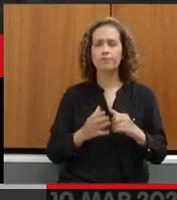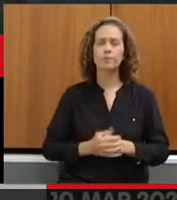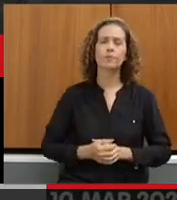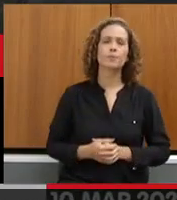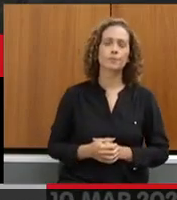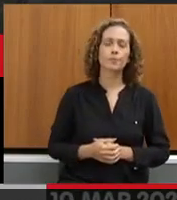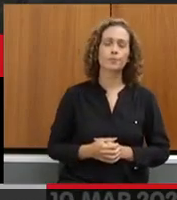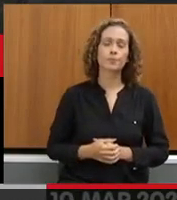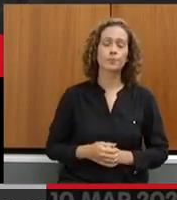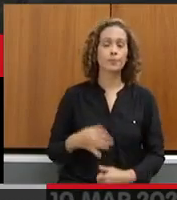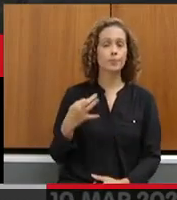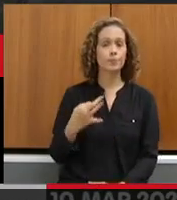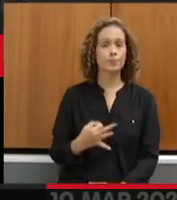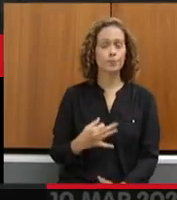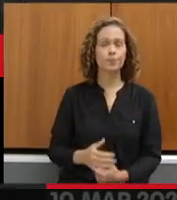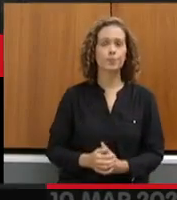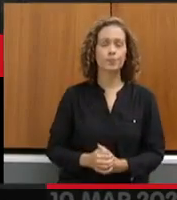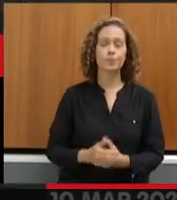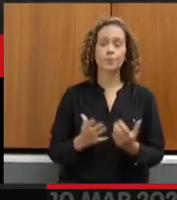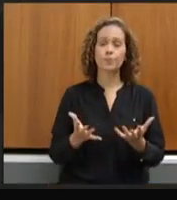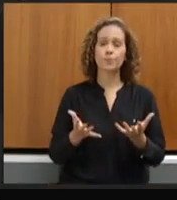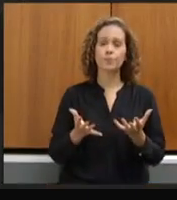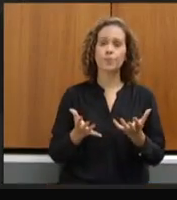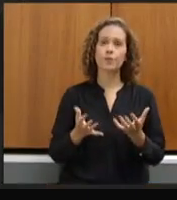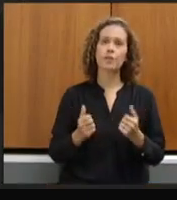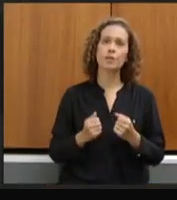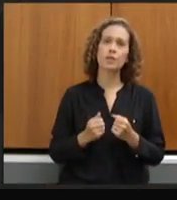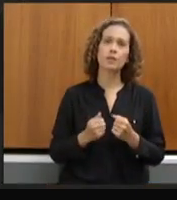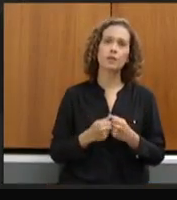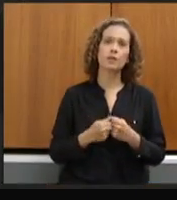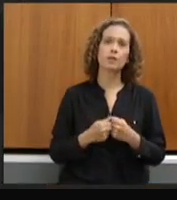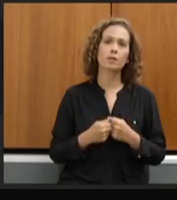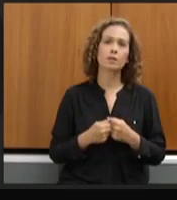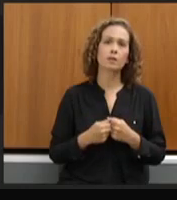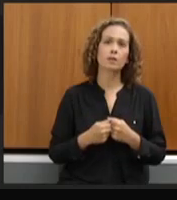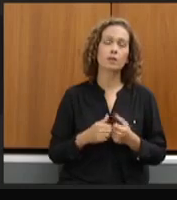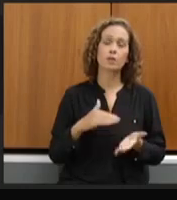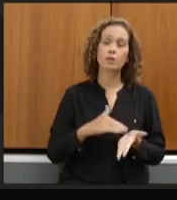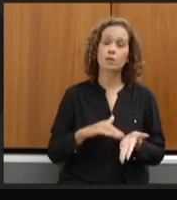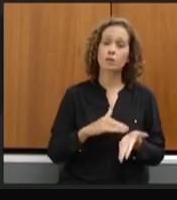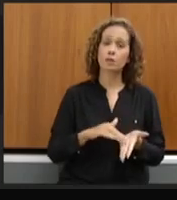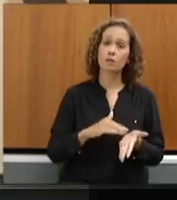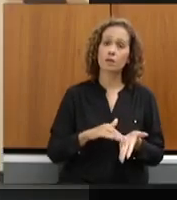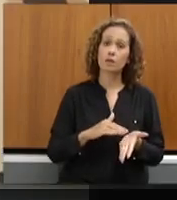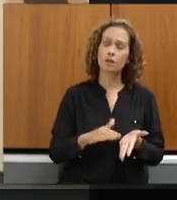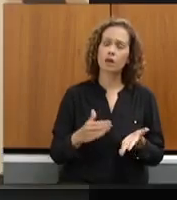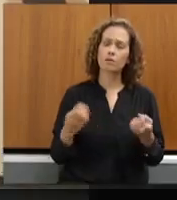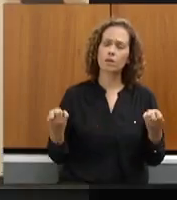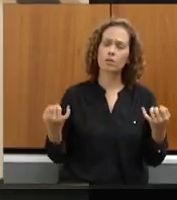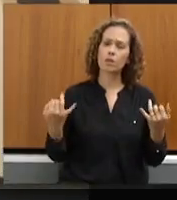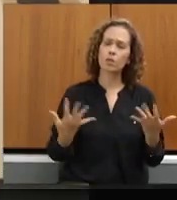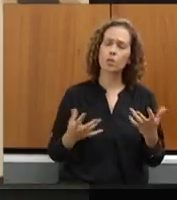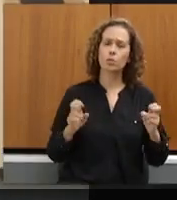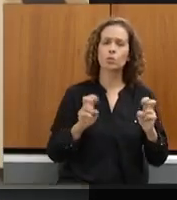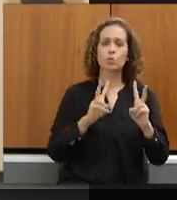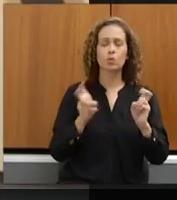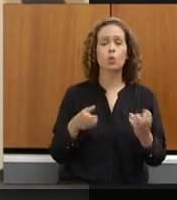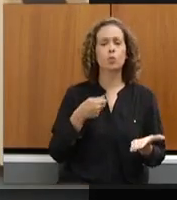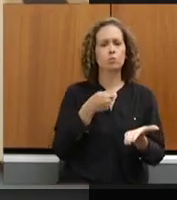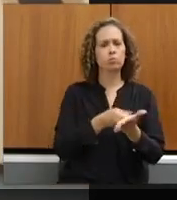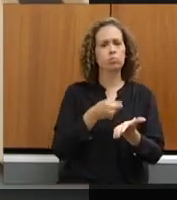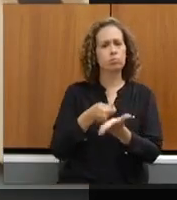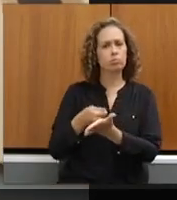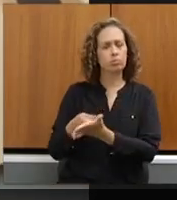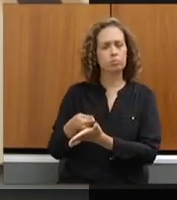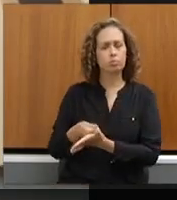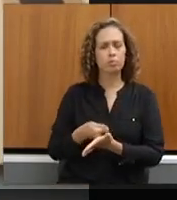exatamente eu gostaria de poder ver que o secretário acabou sobre a questão dos pagamentos